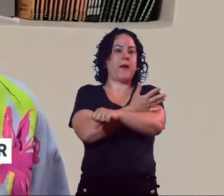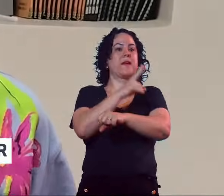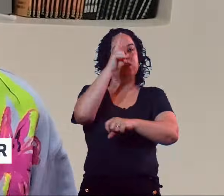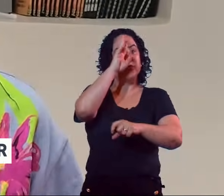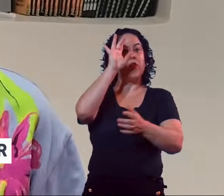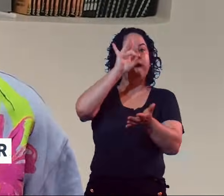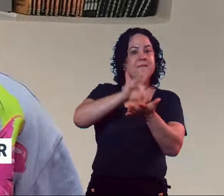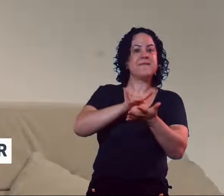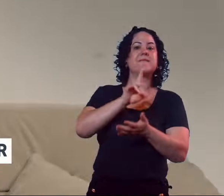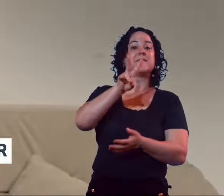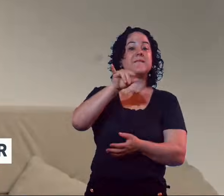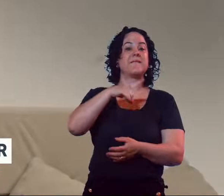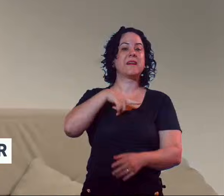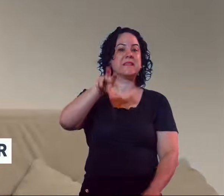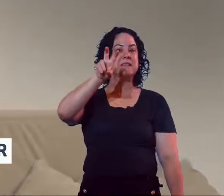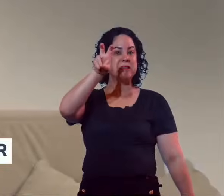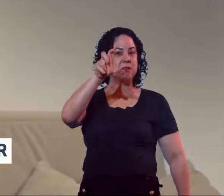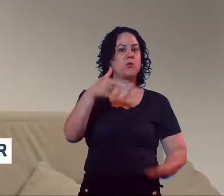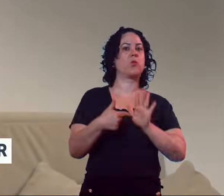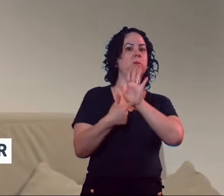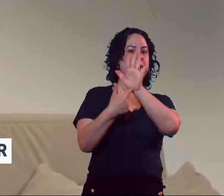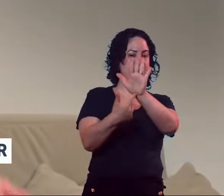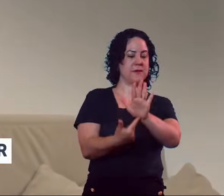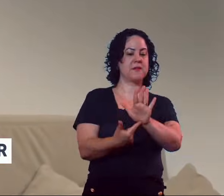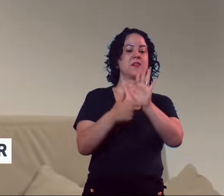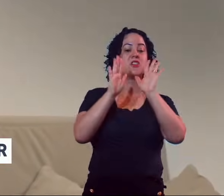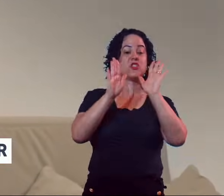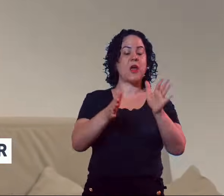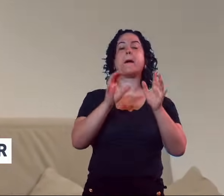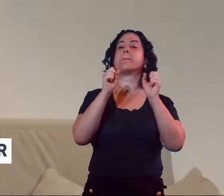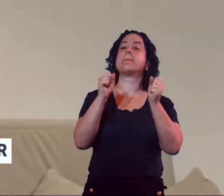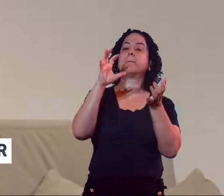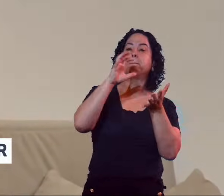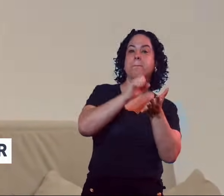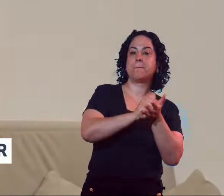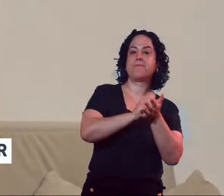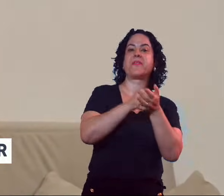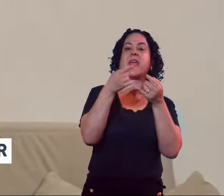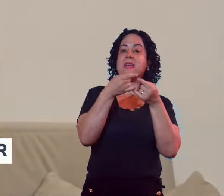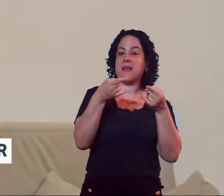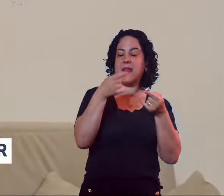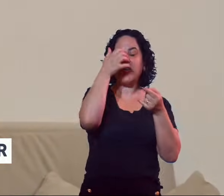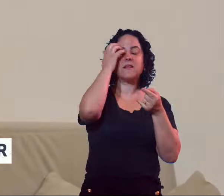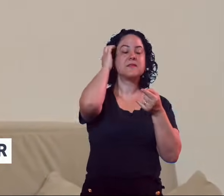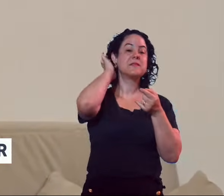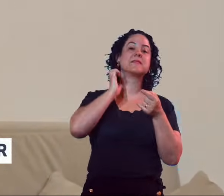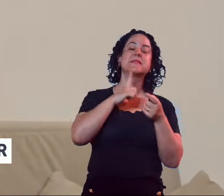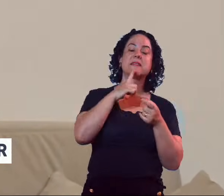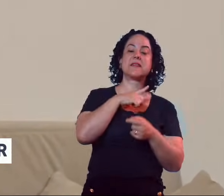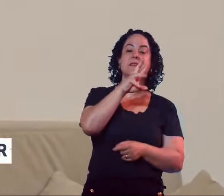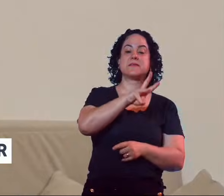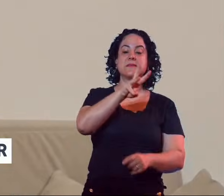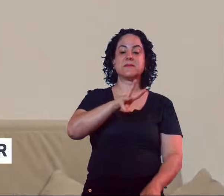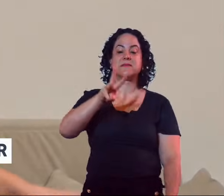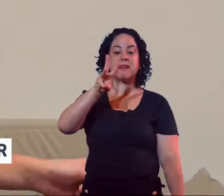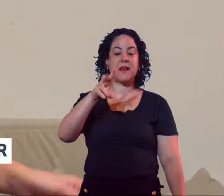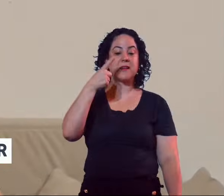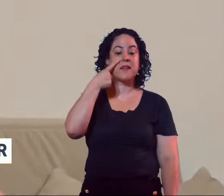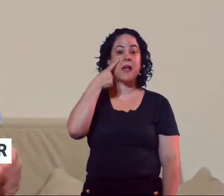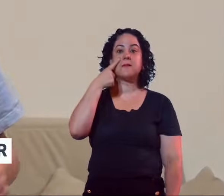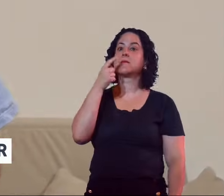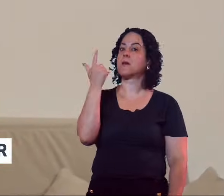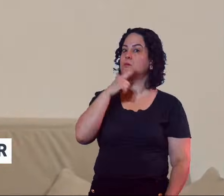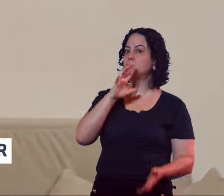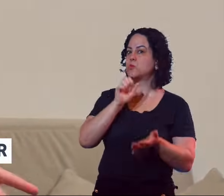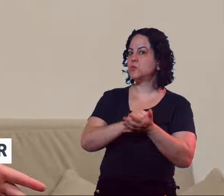5 apresentações e os ingressos já estão disponíveis através da plataforma Disque Ingressos. Garanta o seu e da